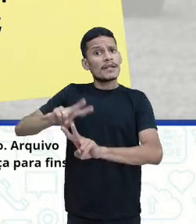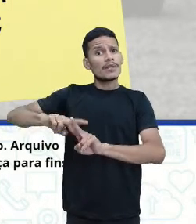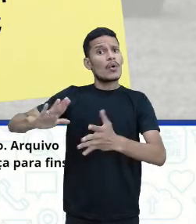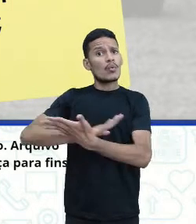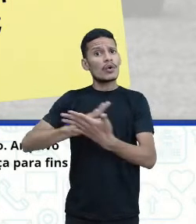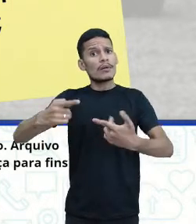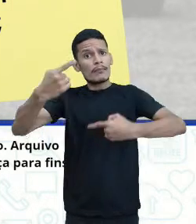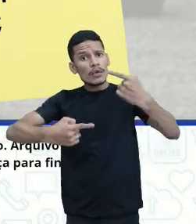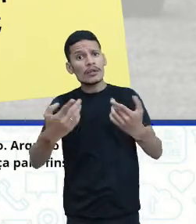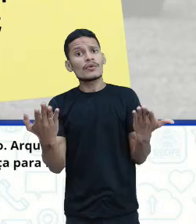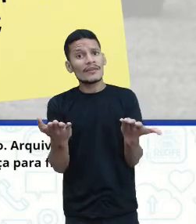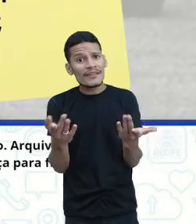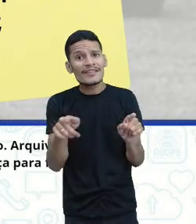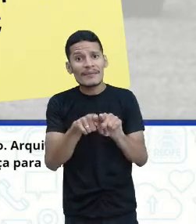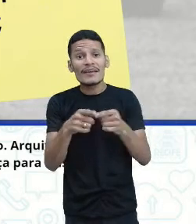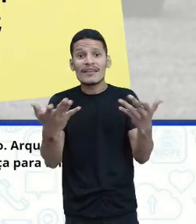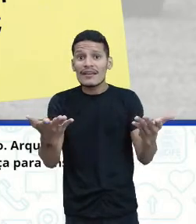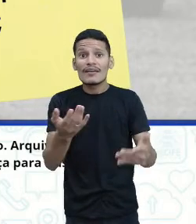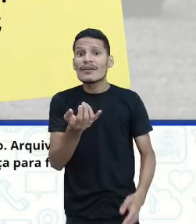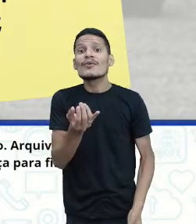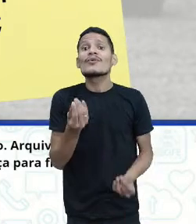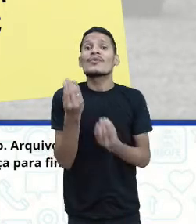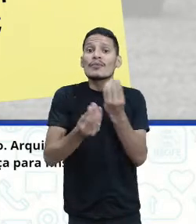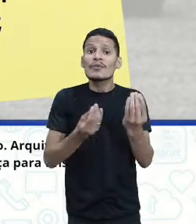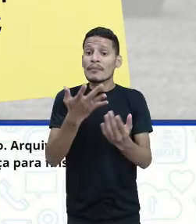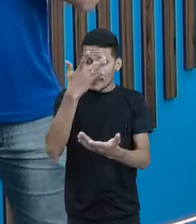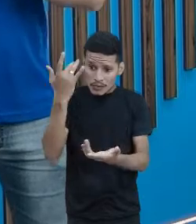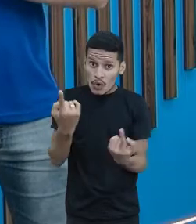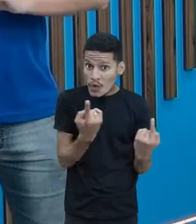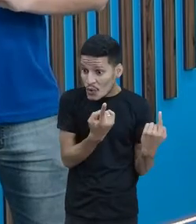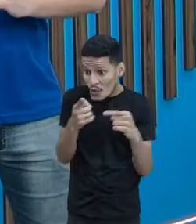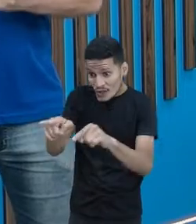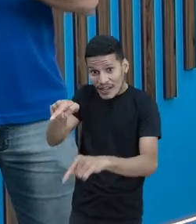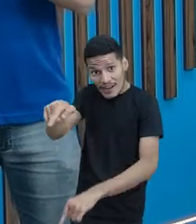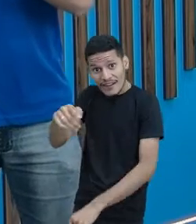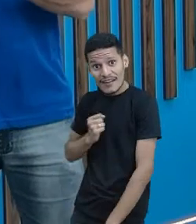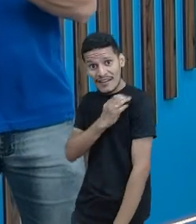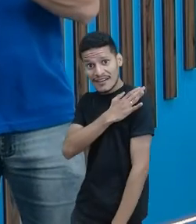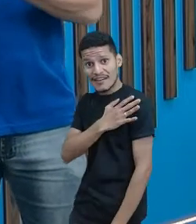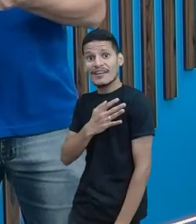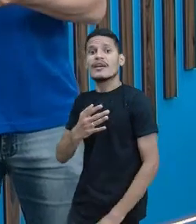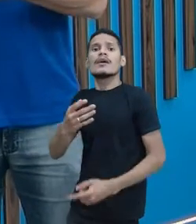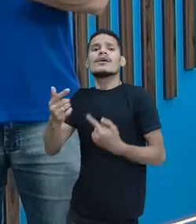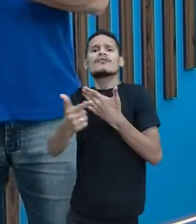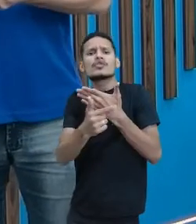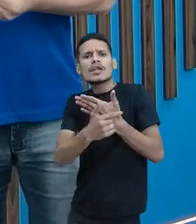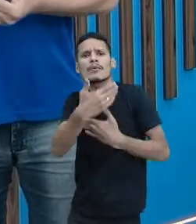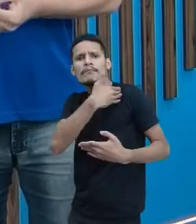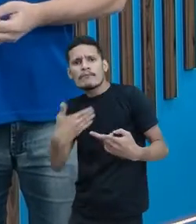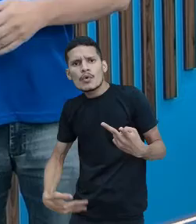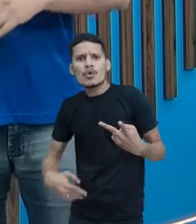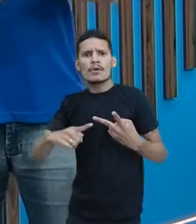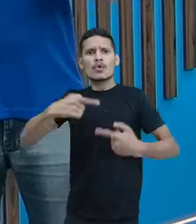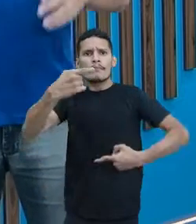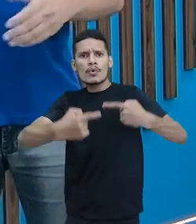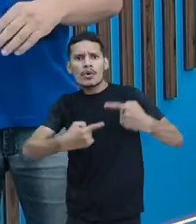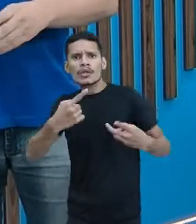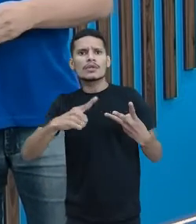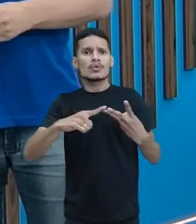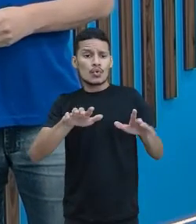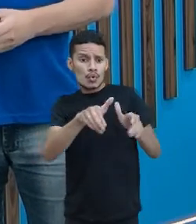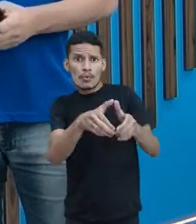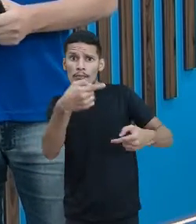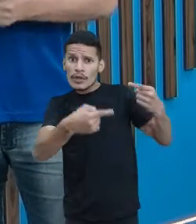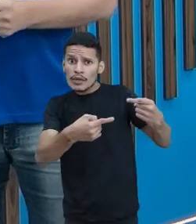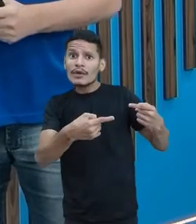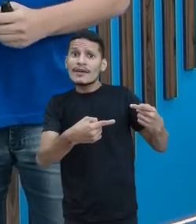políticos. Ou seja, todo mundo que era contrário à ditadura militar, funcionário público, político, né, e os grupos